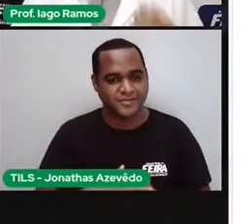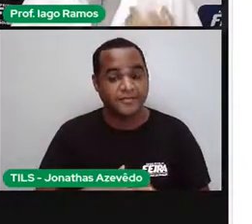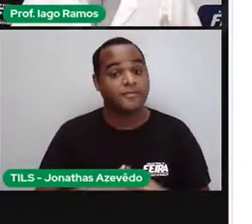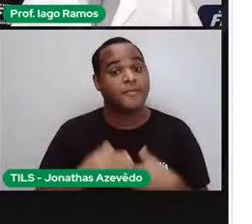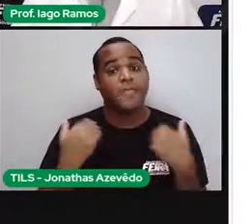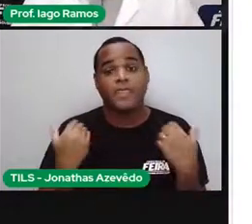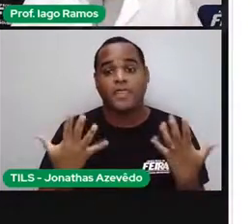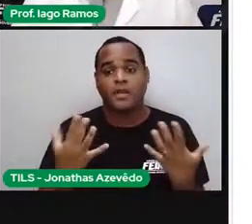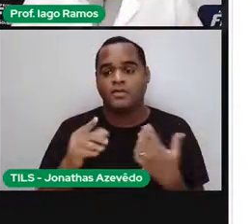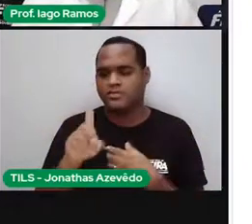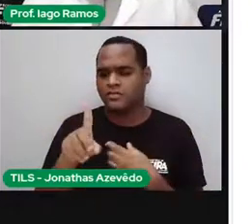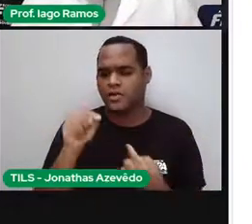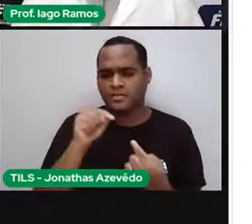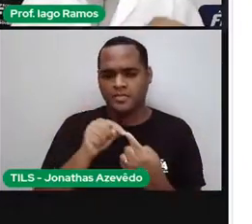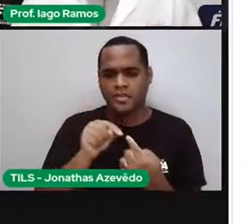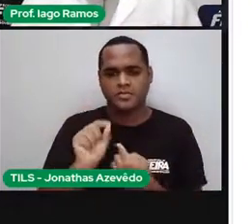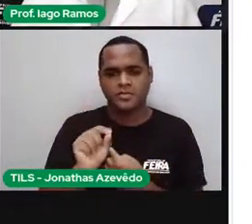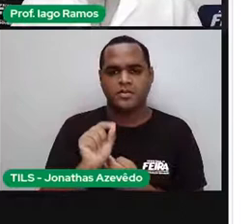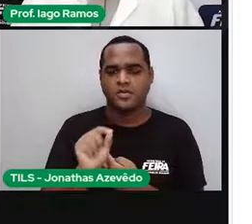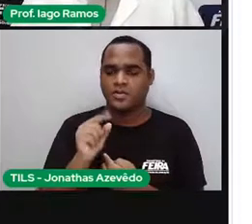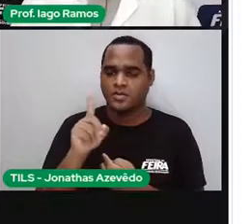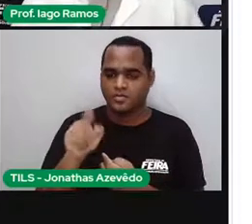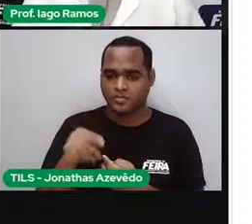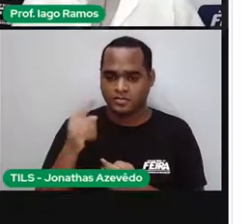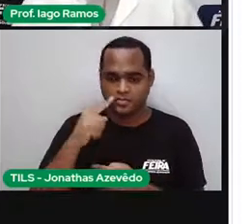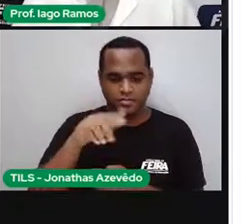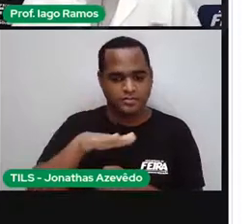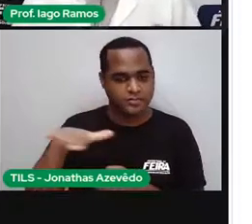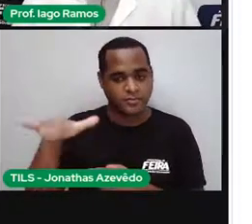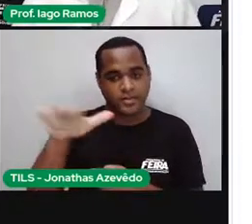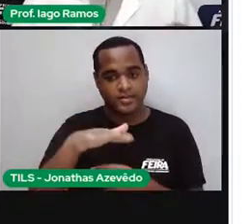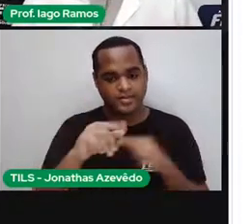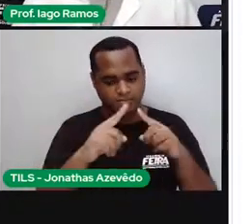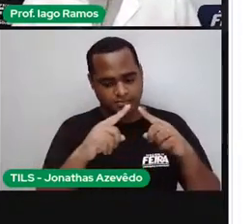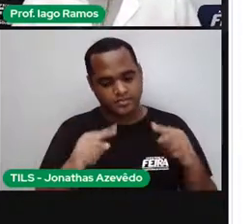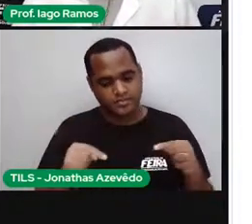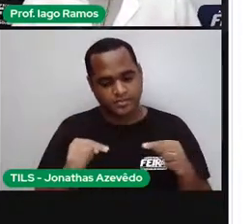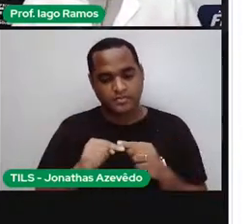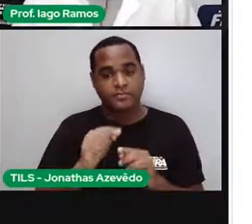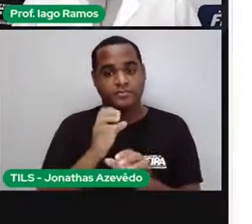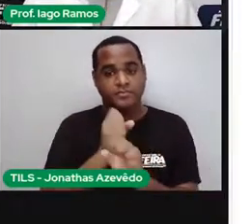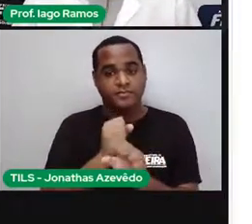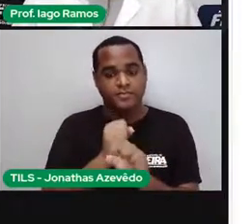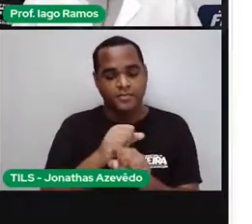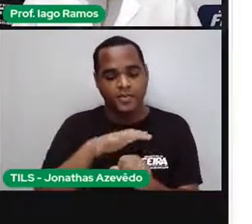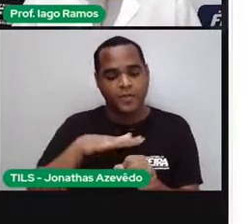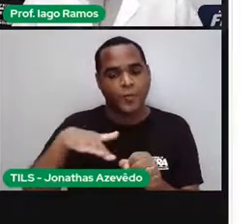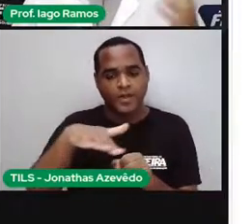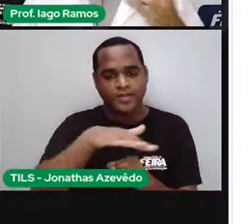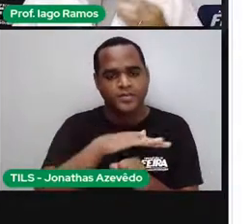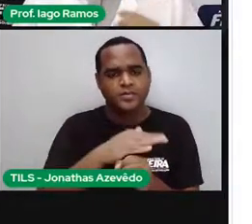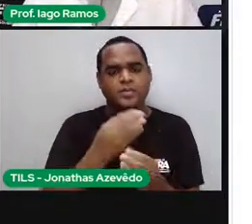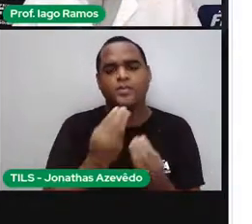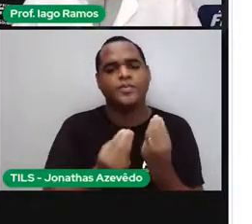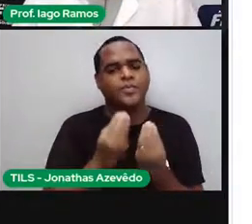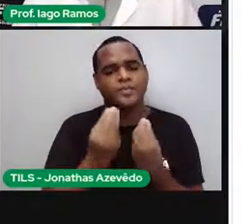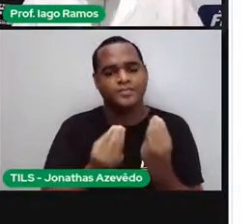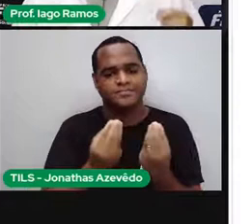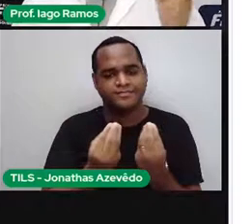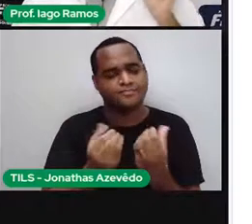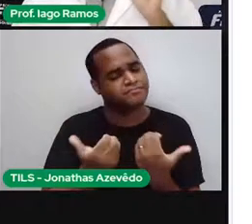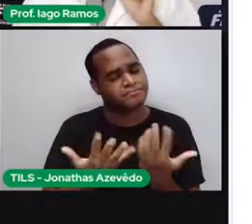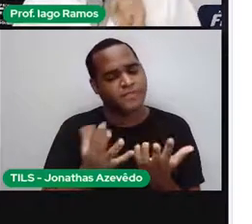por qual motivo a área dos dois triângulos ficou determinada dessa maneira ou